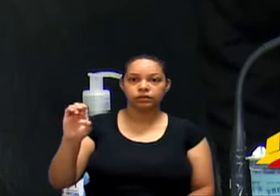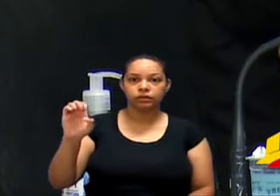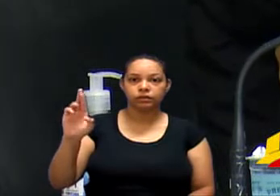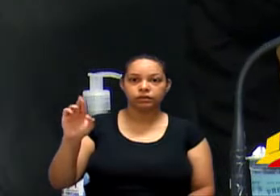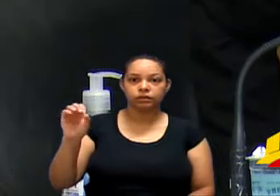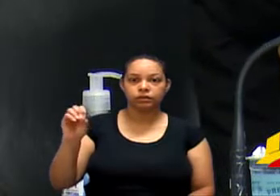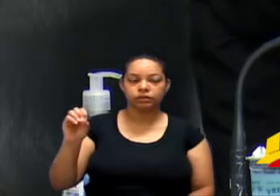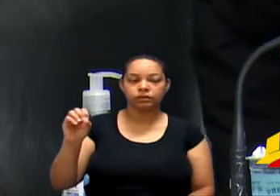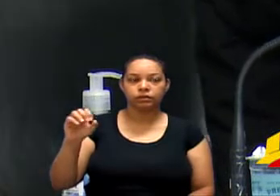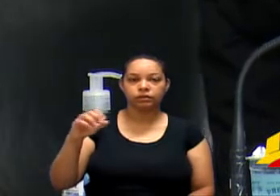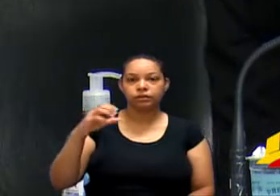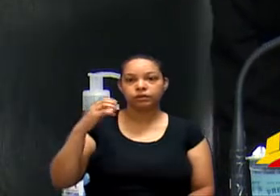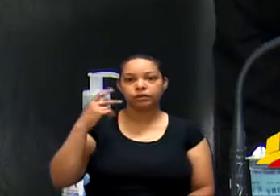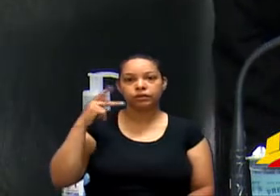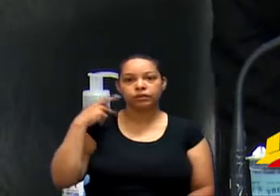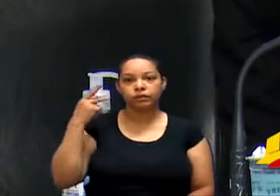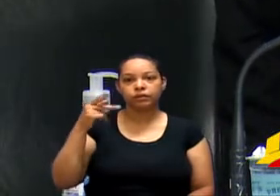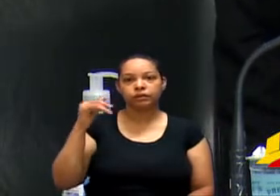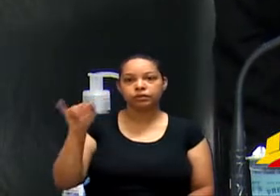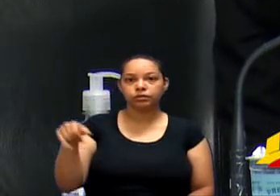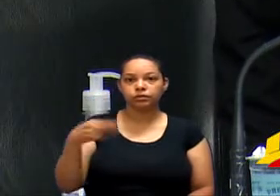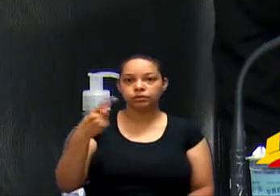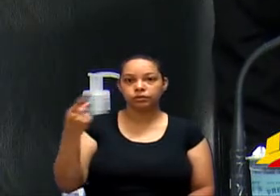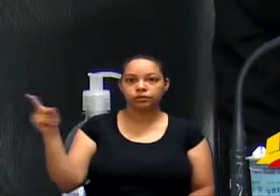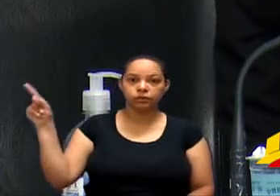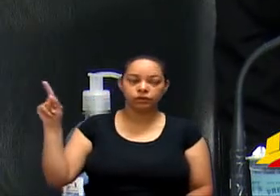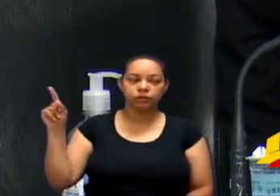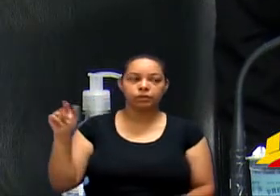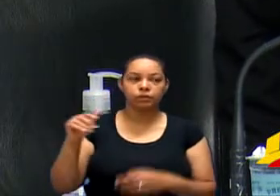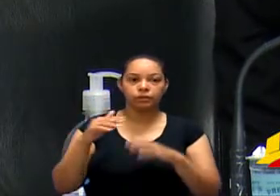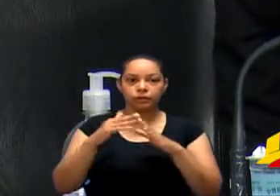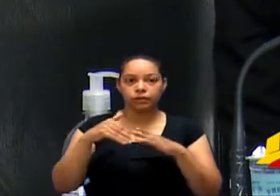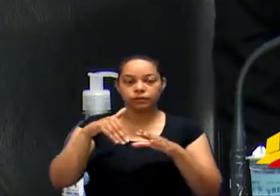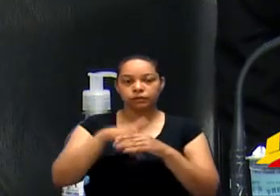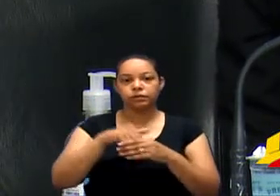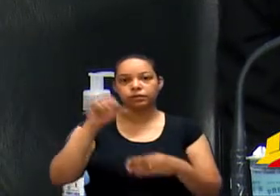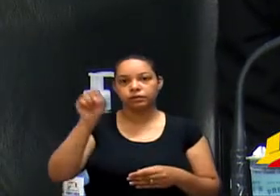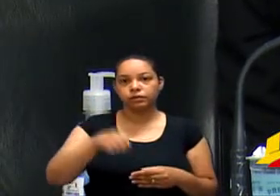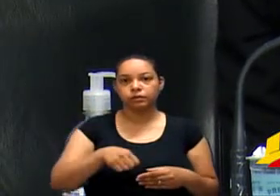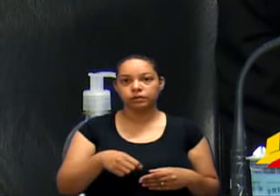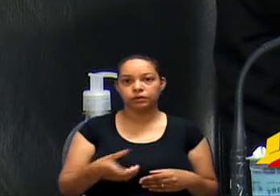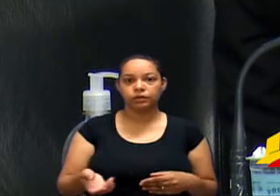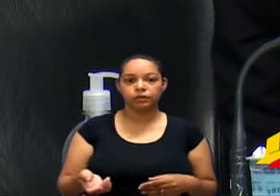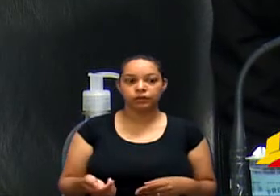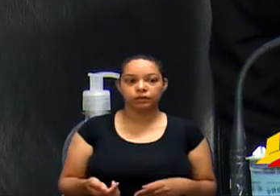João Donizete Cadê o João Treviso Ítalo